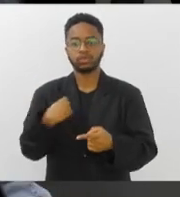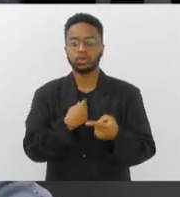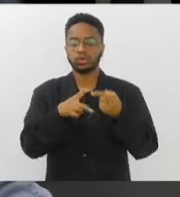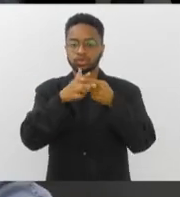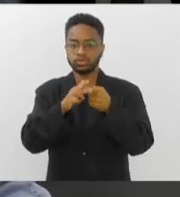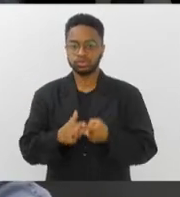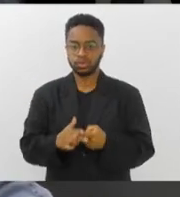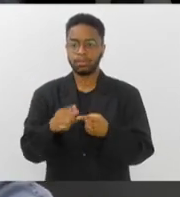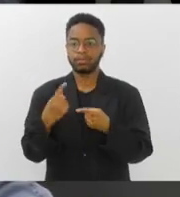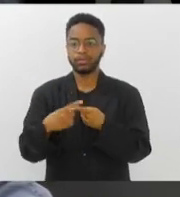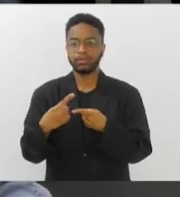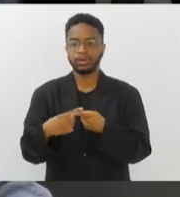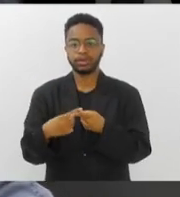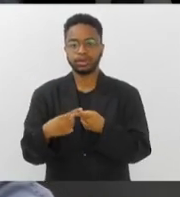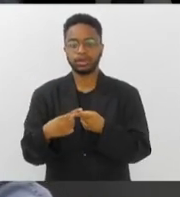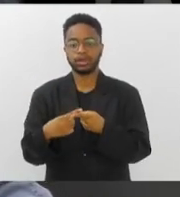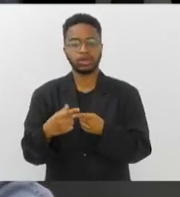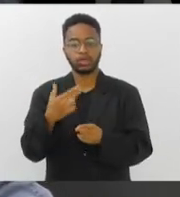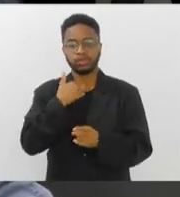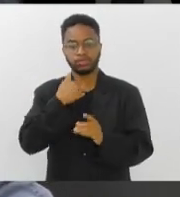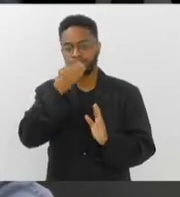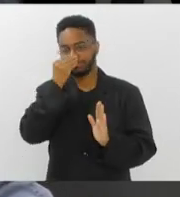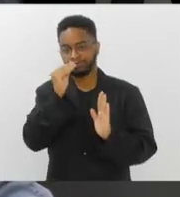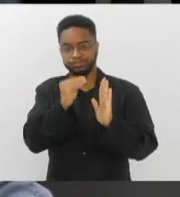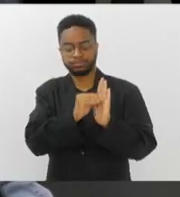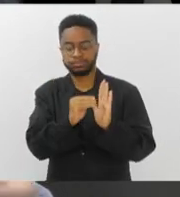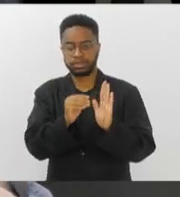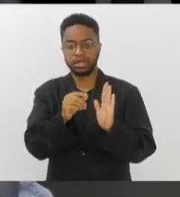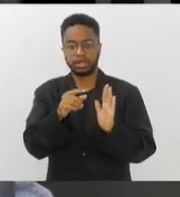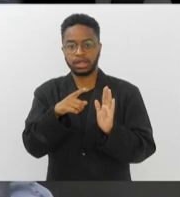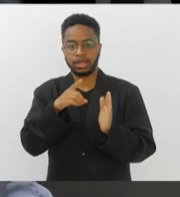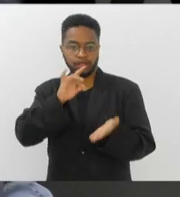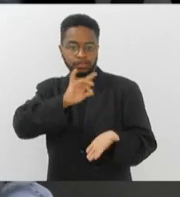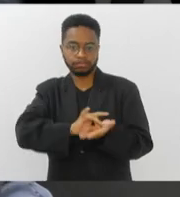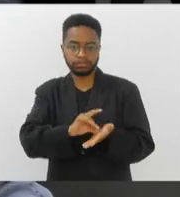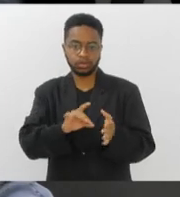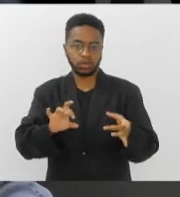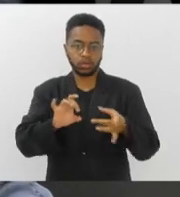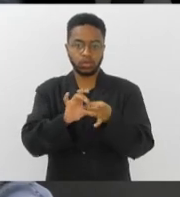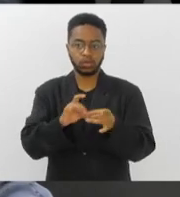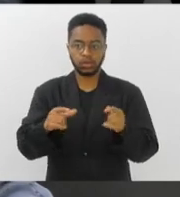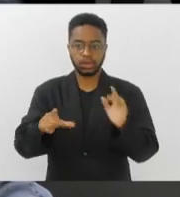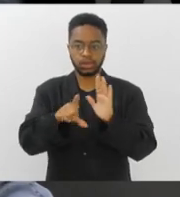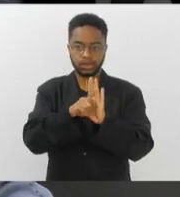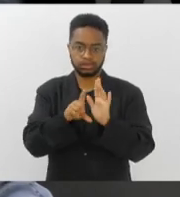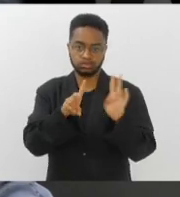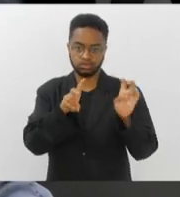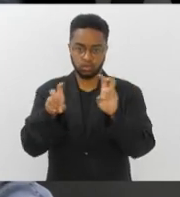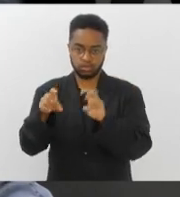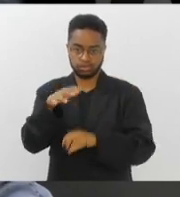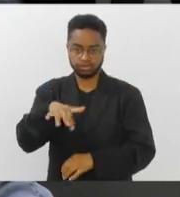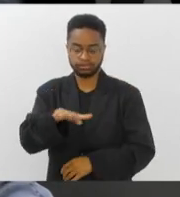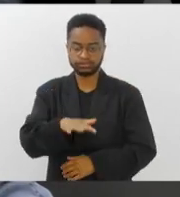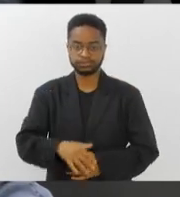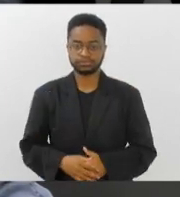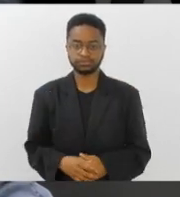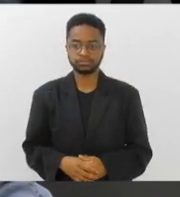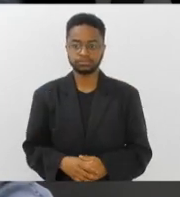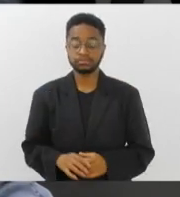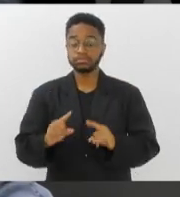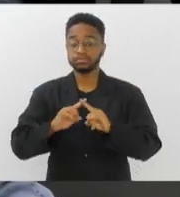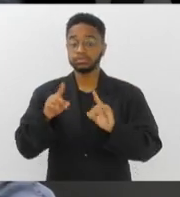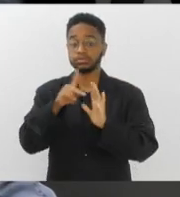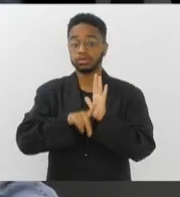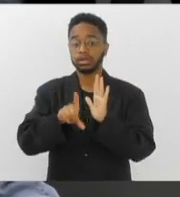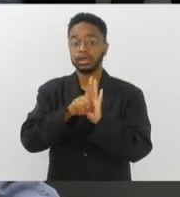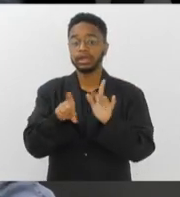sem negar, né, o condão, digamos assim, da originalidade da legislação sobre o tema. E o projeto tem